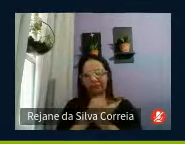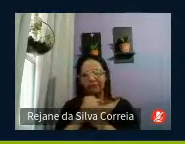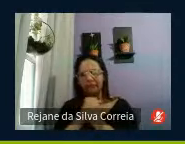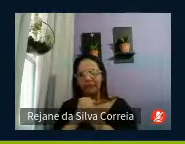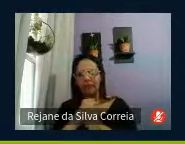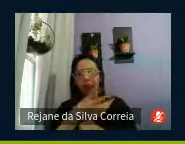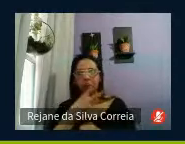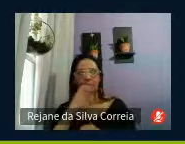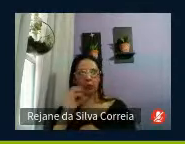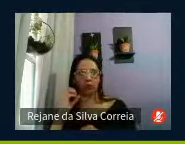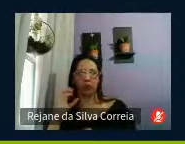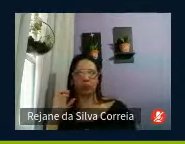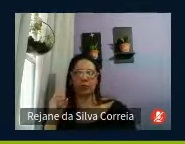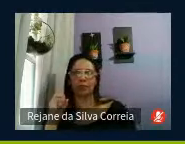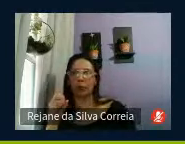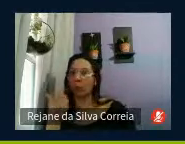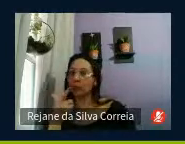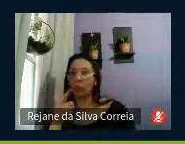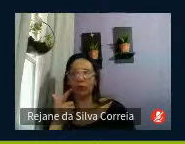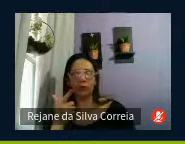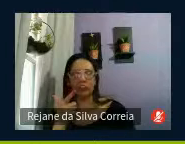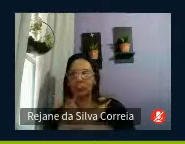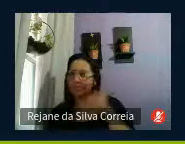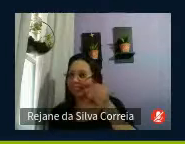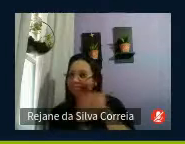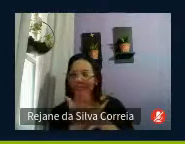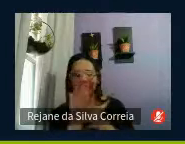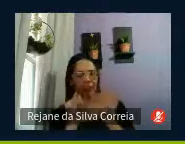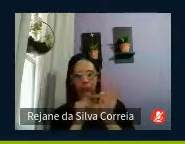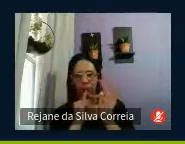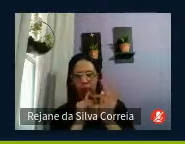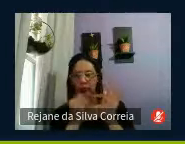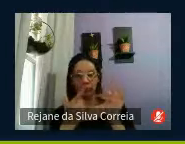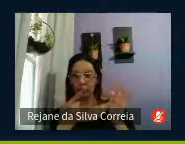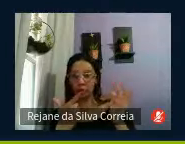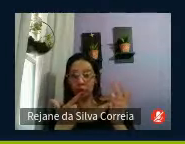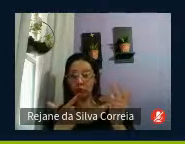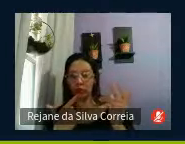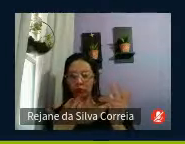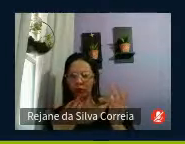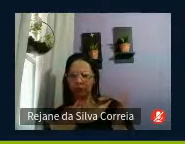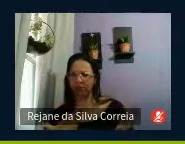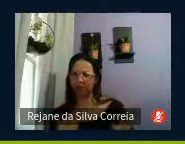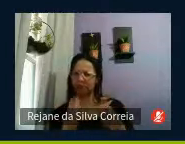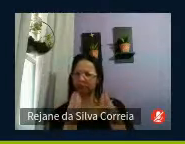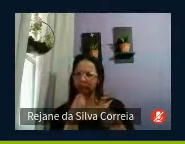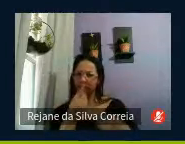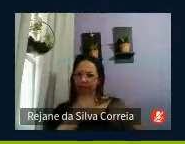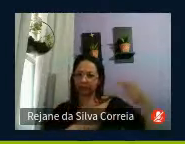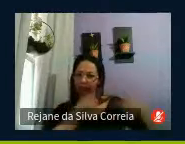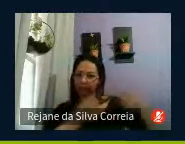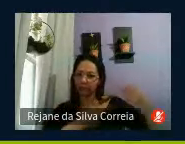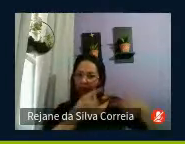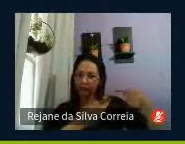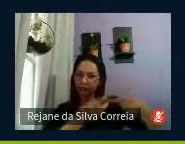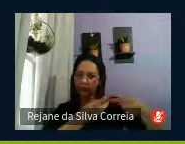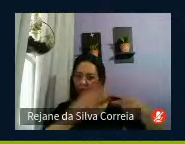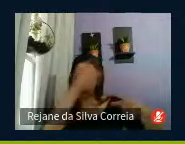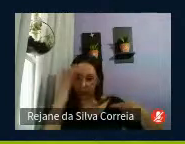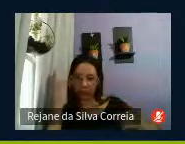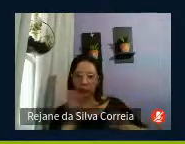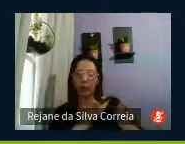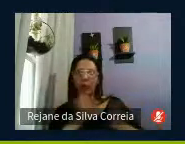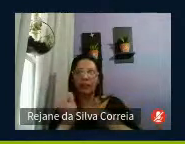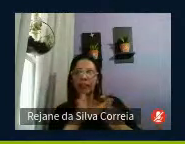2000, nunca sido implementada nos institutos federais. Que política é essa? De acesso às pessoas com deficiência,